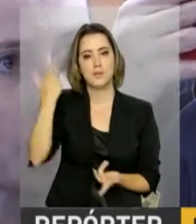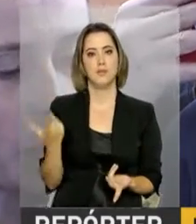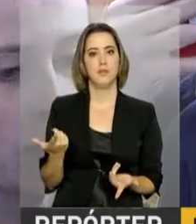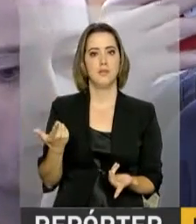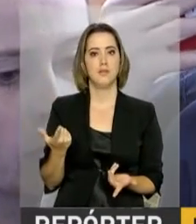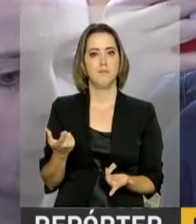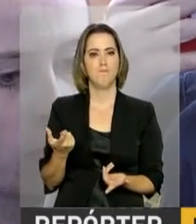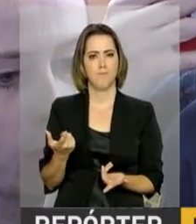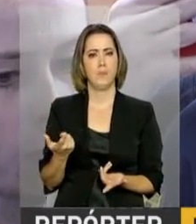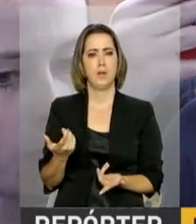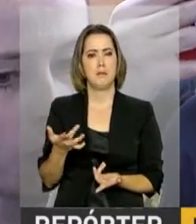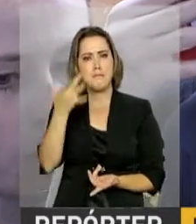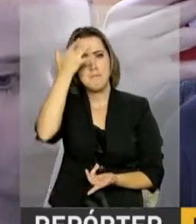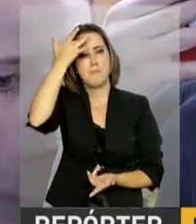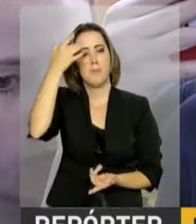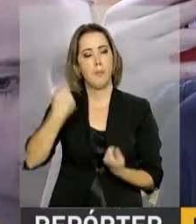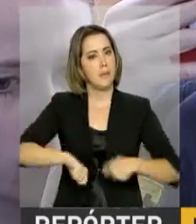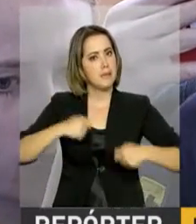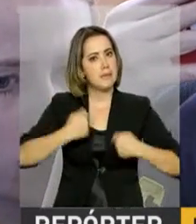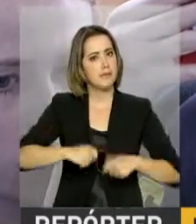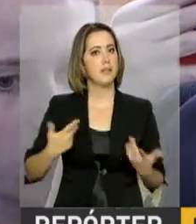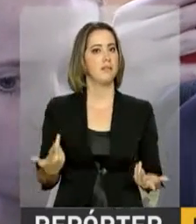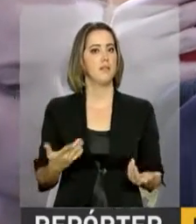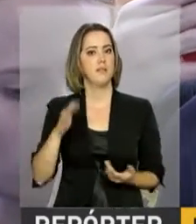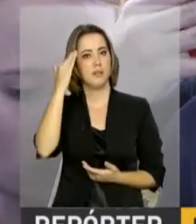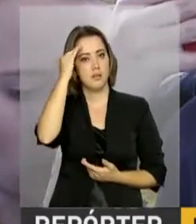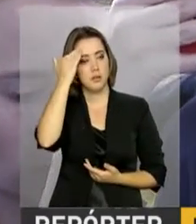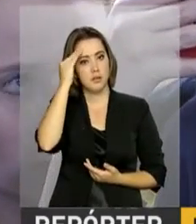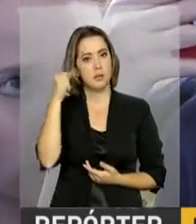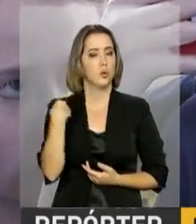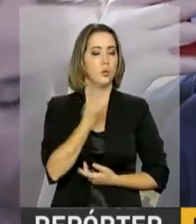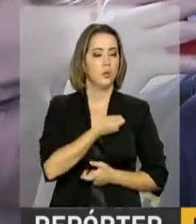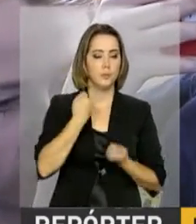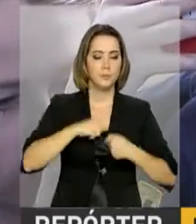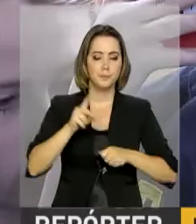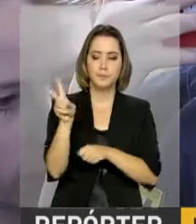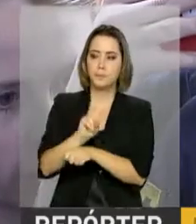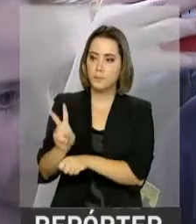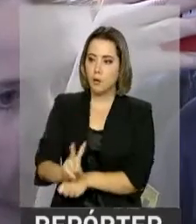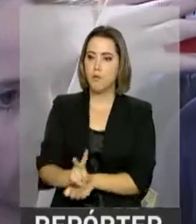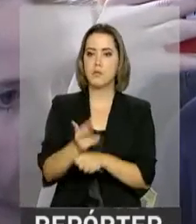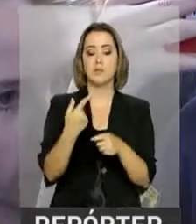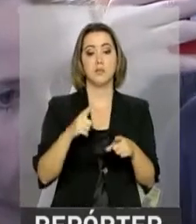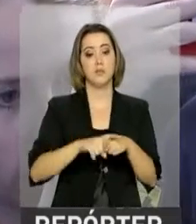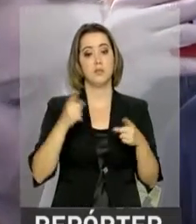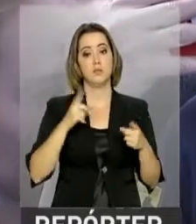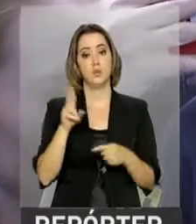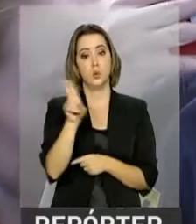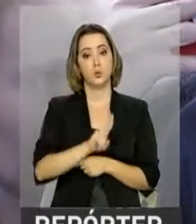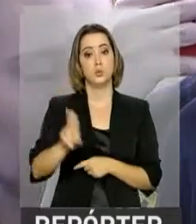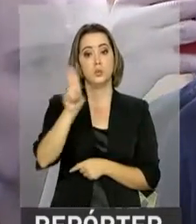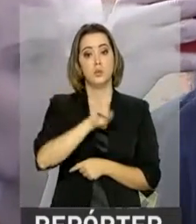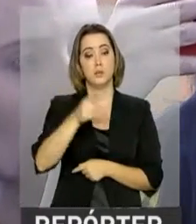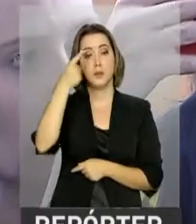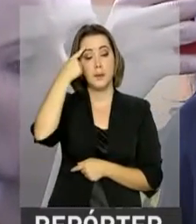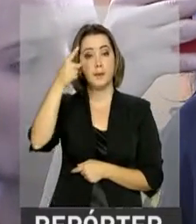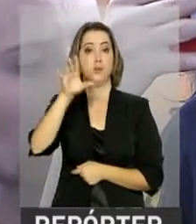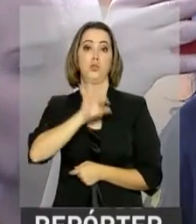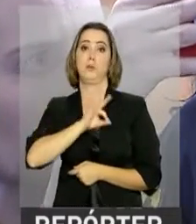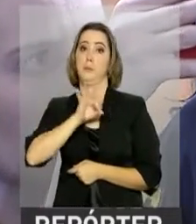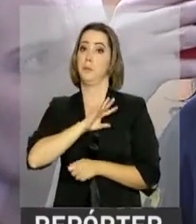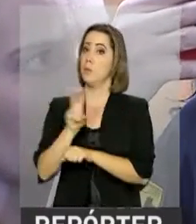tenta intensificar e melhorar nossa condição de fiscalização utilizando a inteligência policial